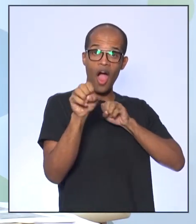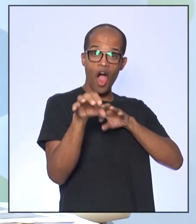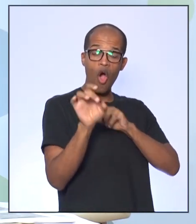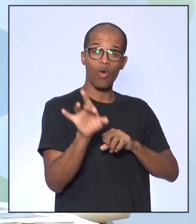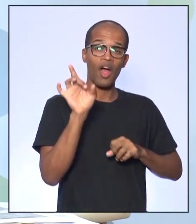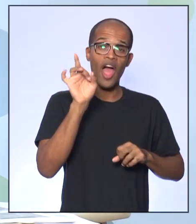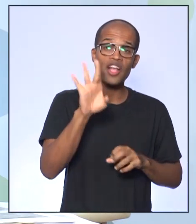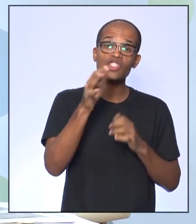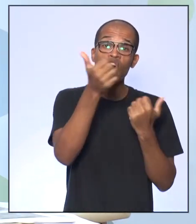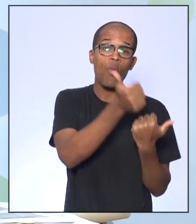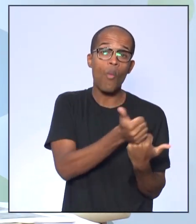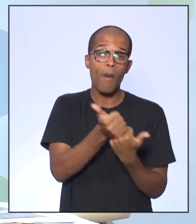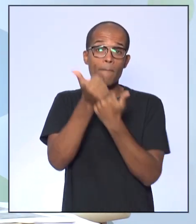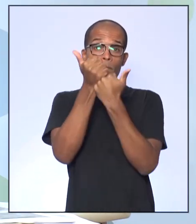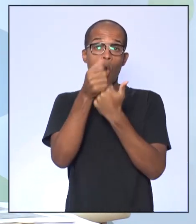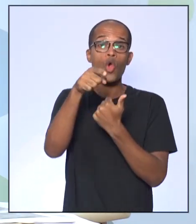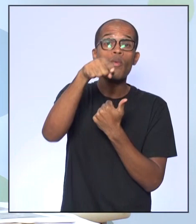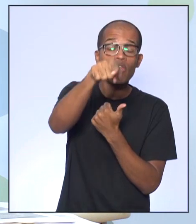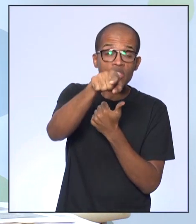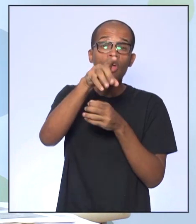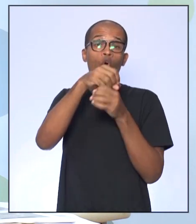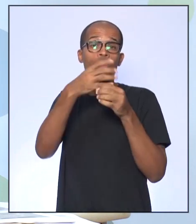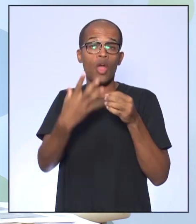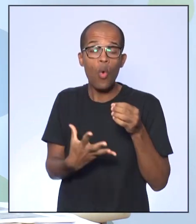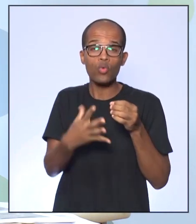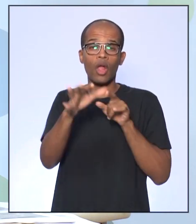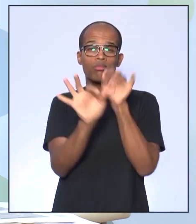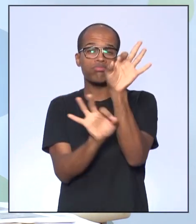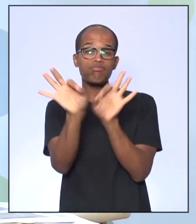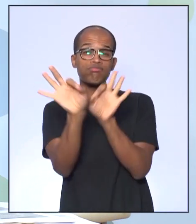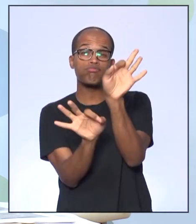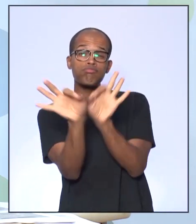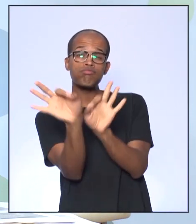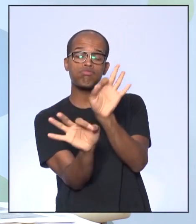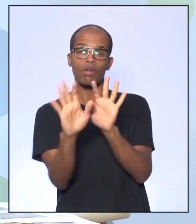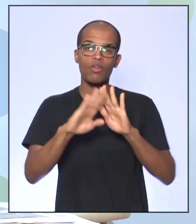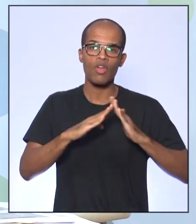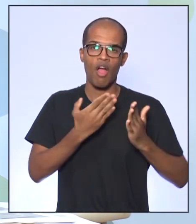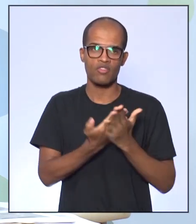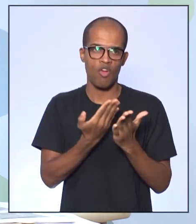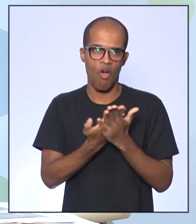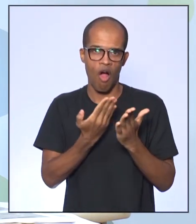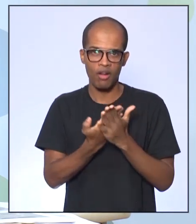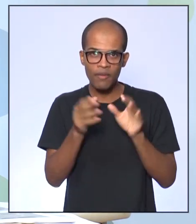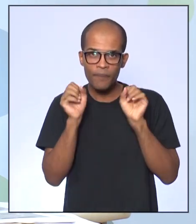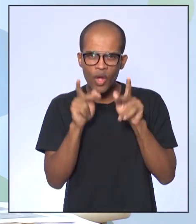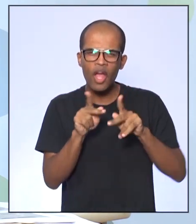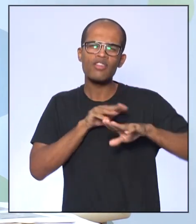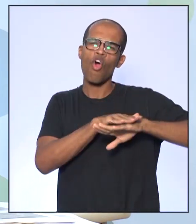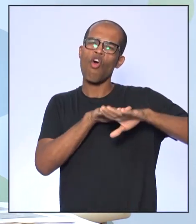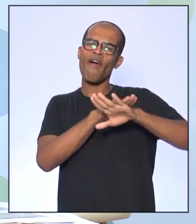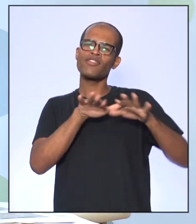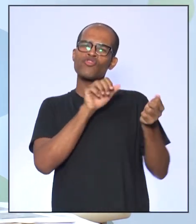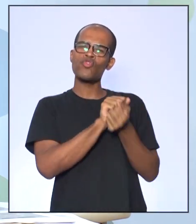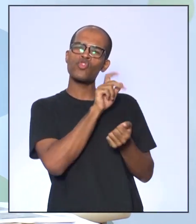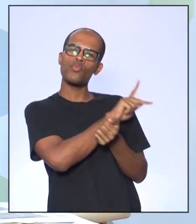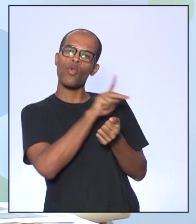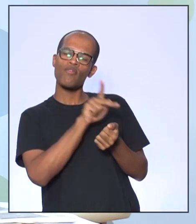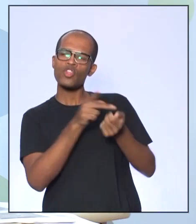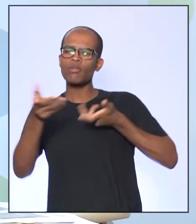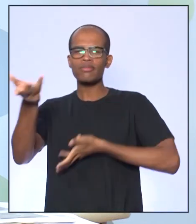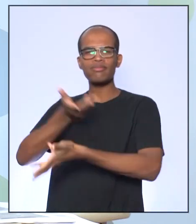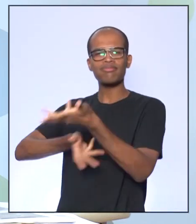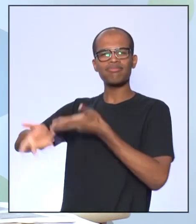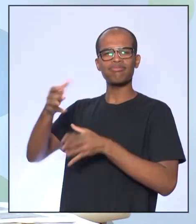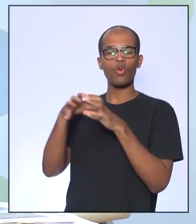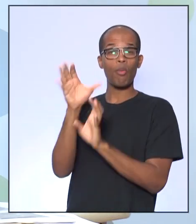um apoio ao seu conteúdo que está sendo organizado pelas escolas, né? Então, converse com o seu professor, interaja com seus